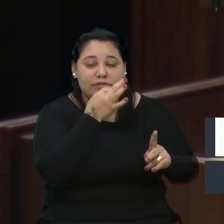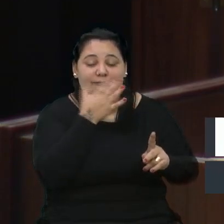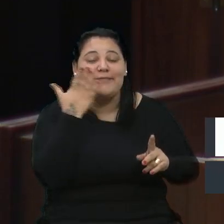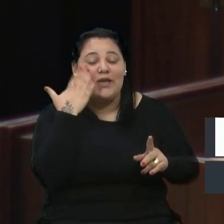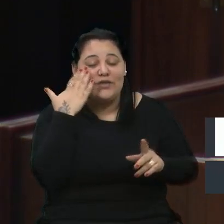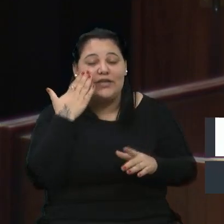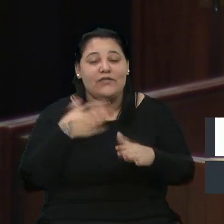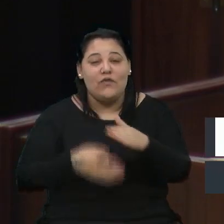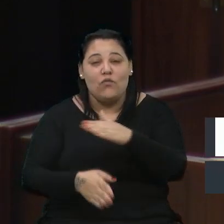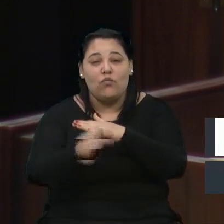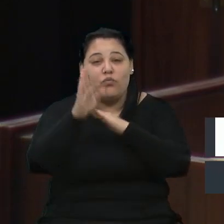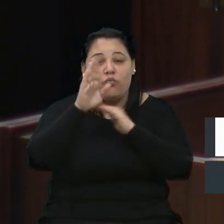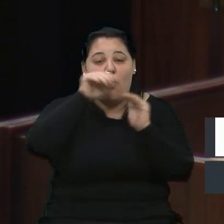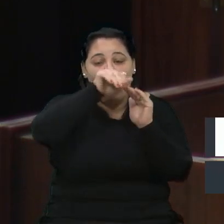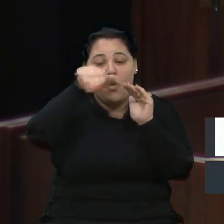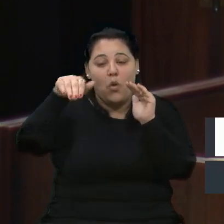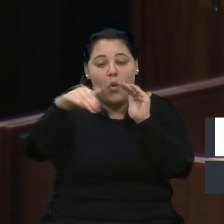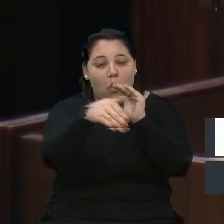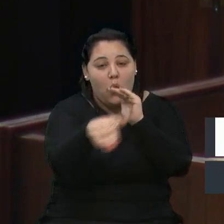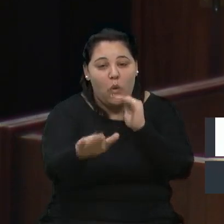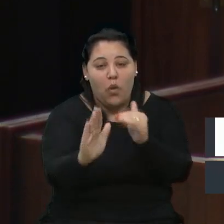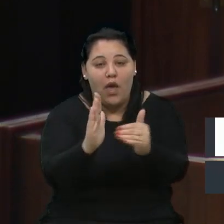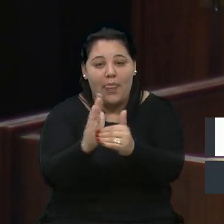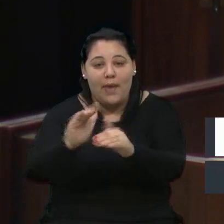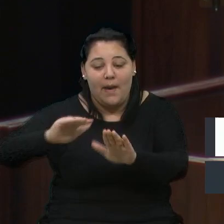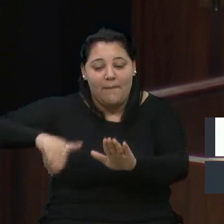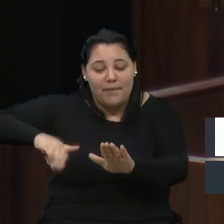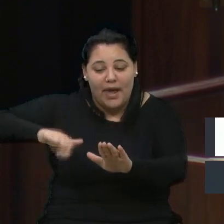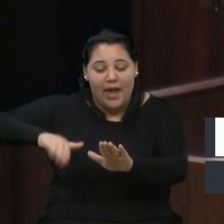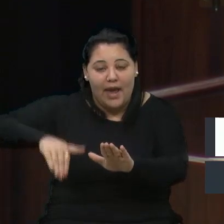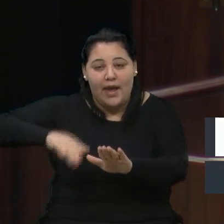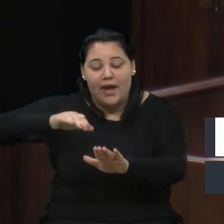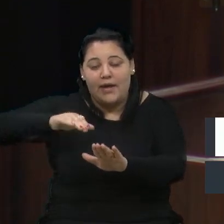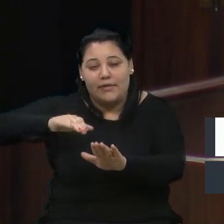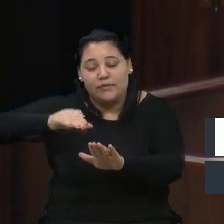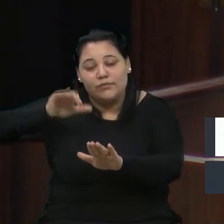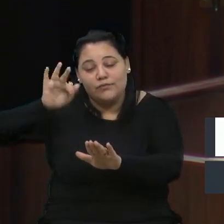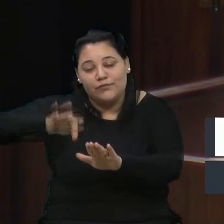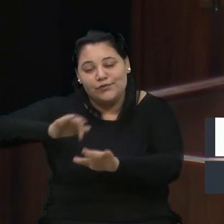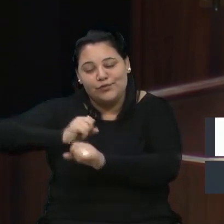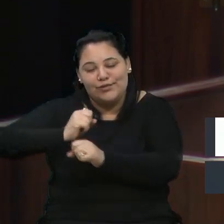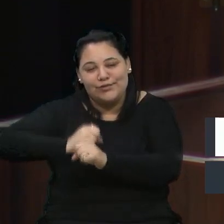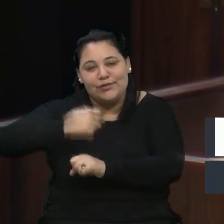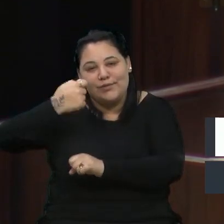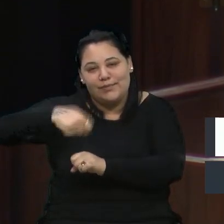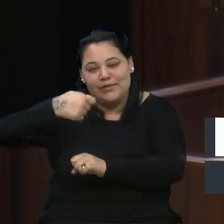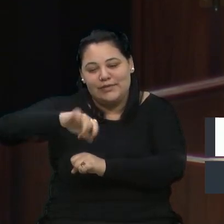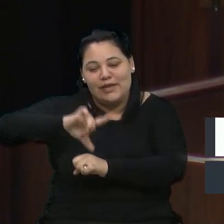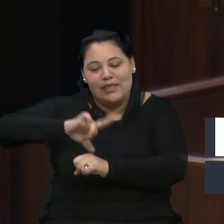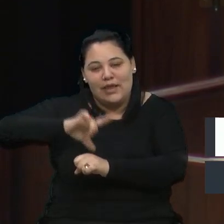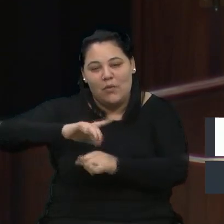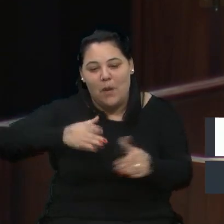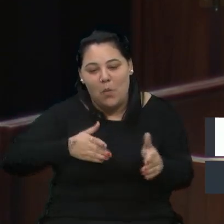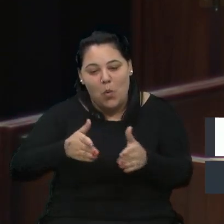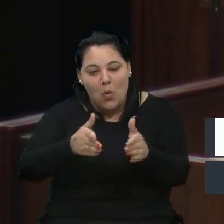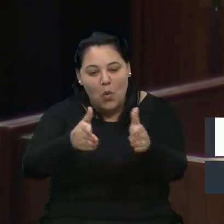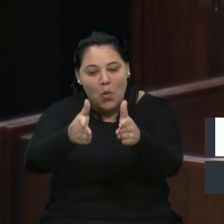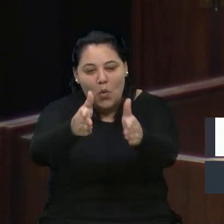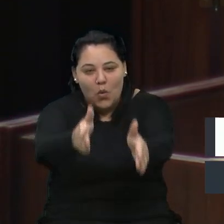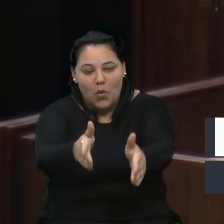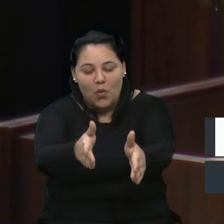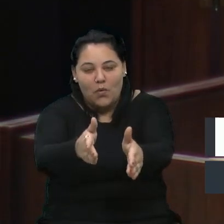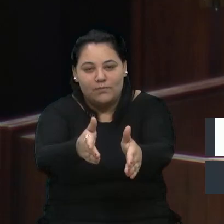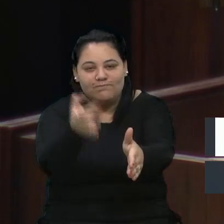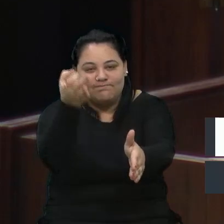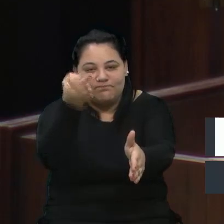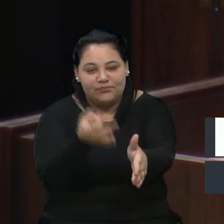descendo para o litoral nesse final de ano e preciso receber a Rota do Sol